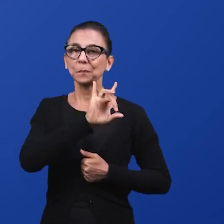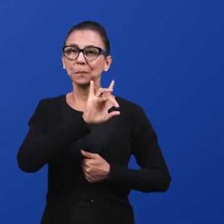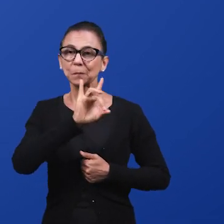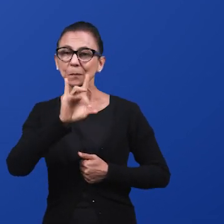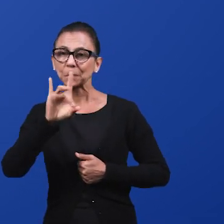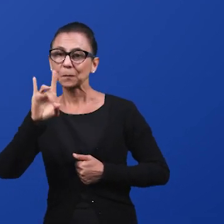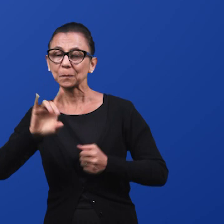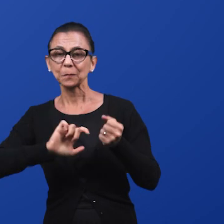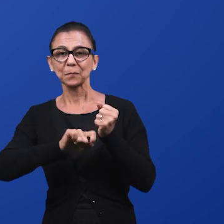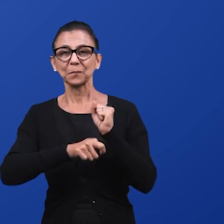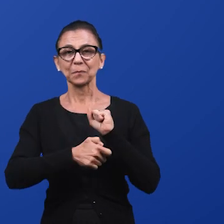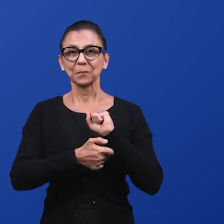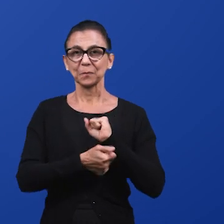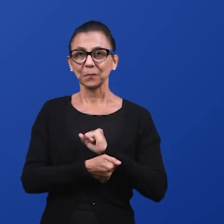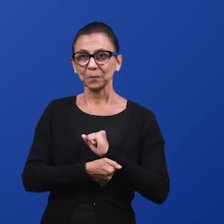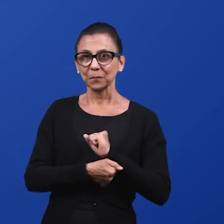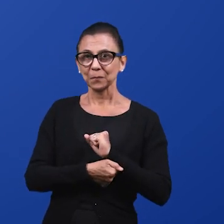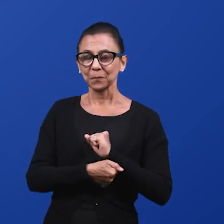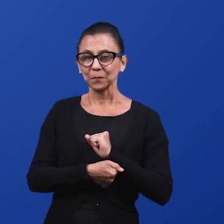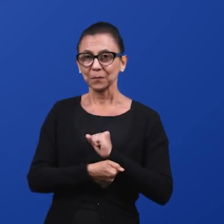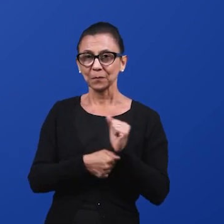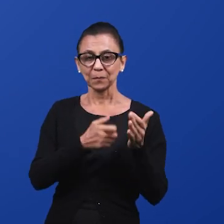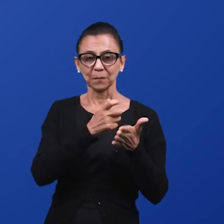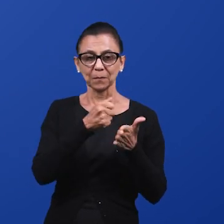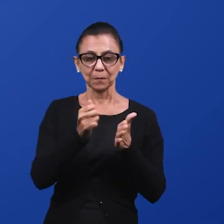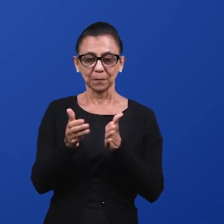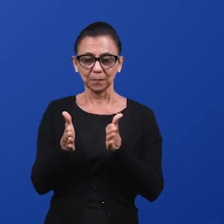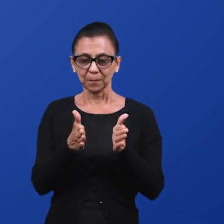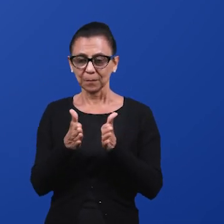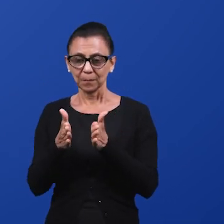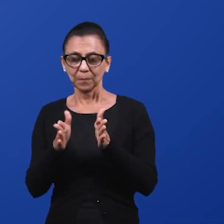pois cada um desses mistérios foi escrito